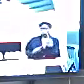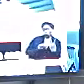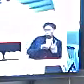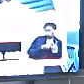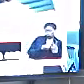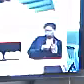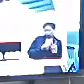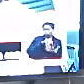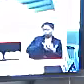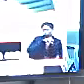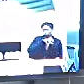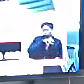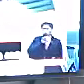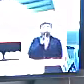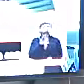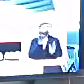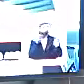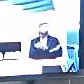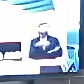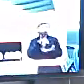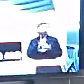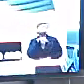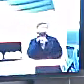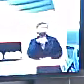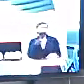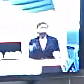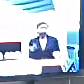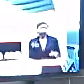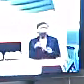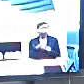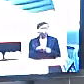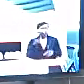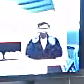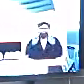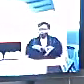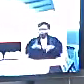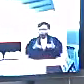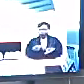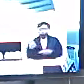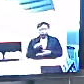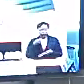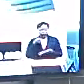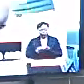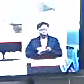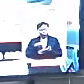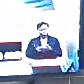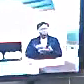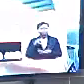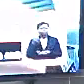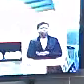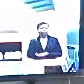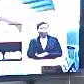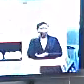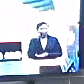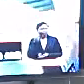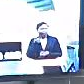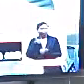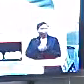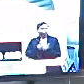idoso a questão é porque toda vez que a gente tá tentando todos aqui ó todos